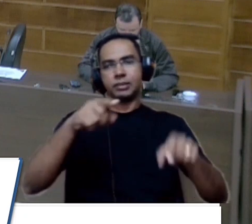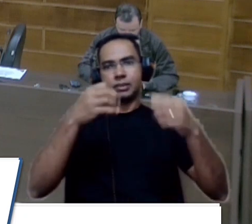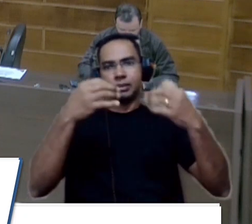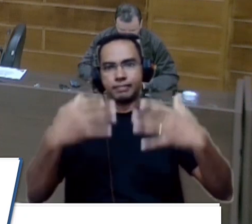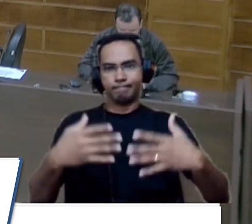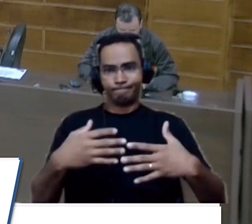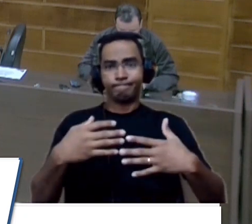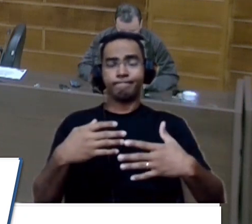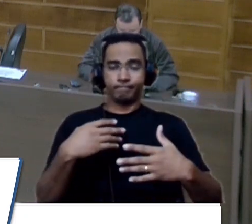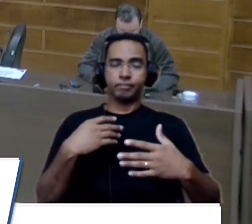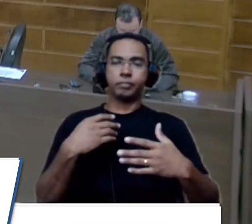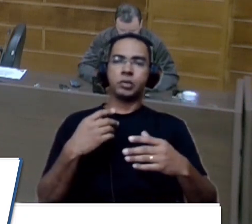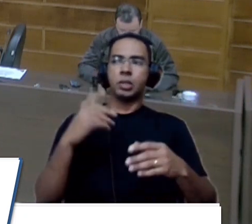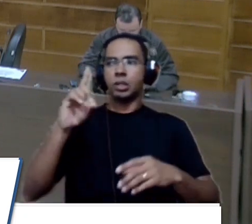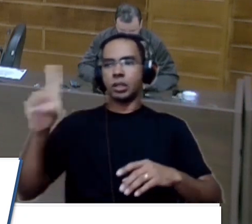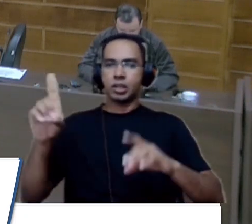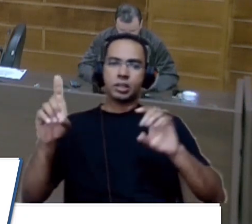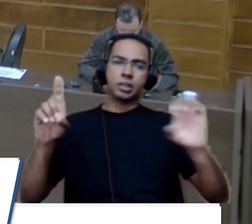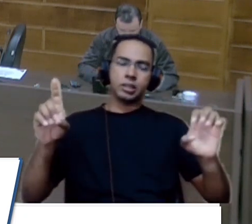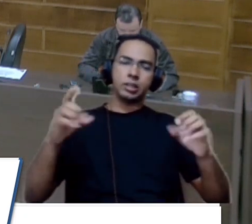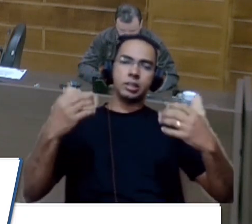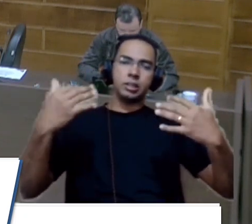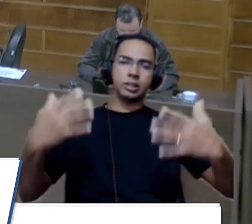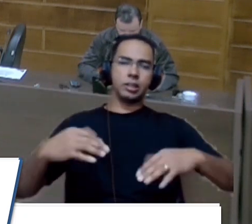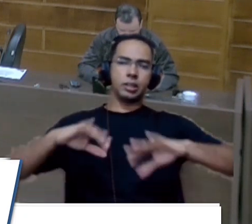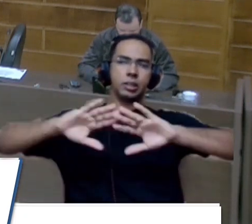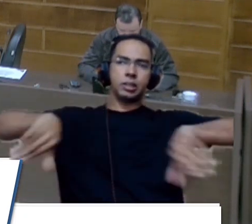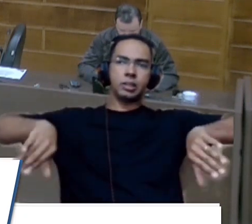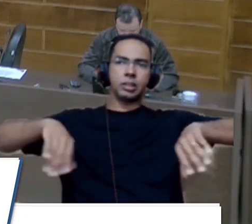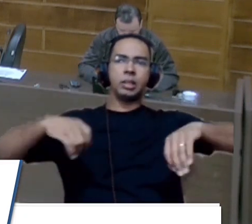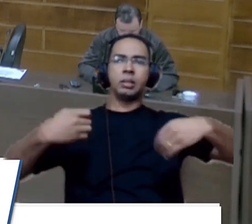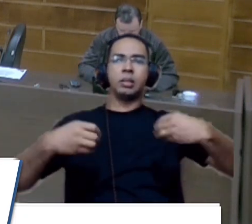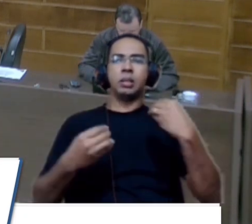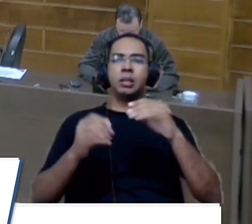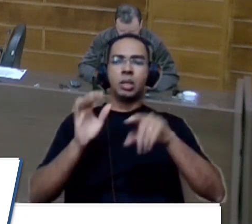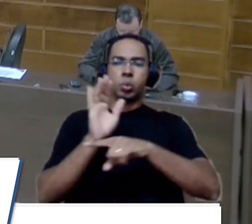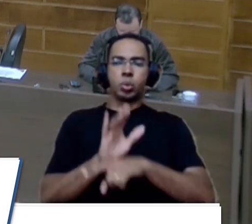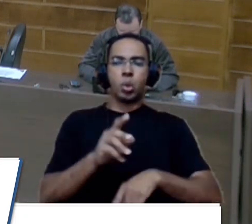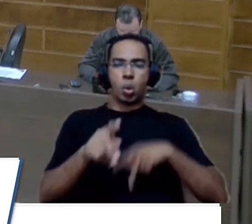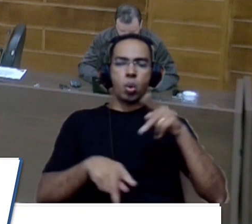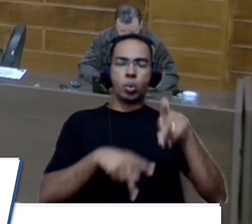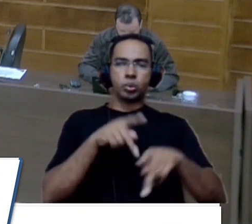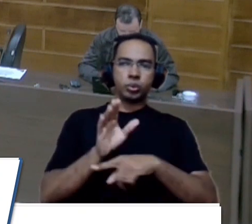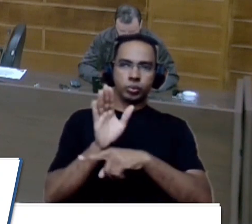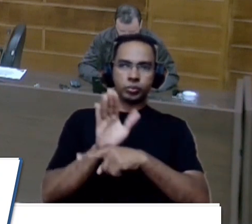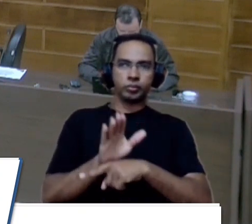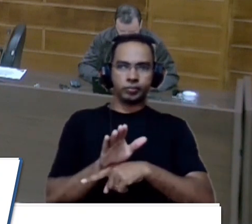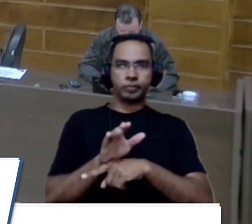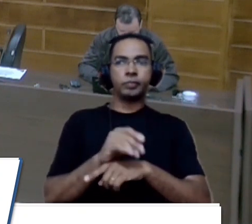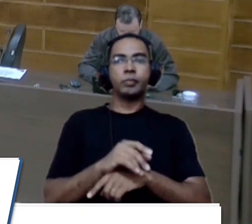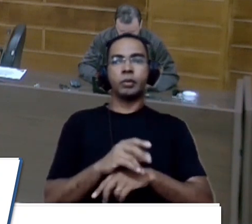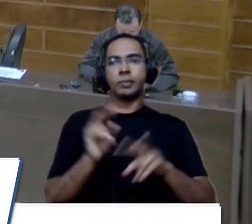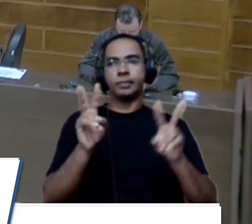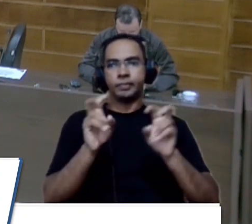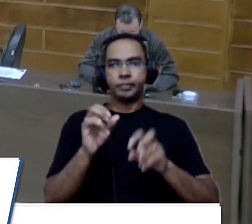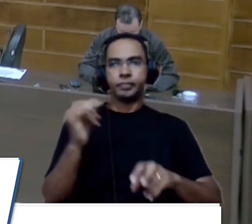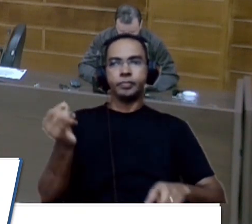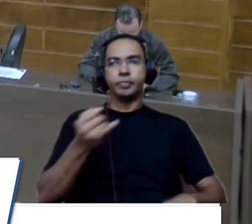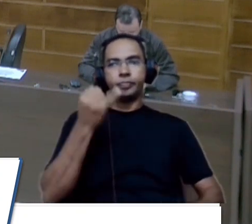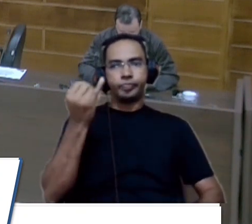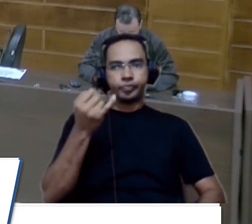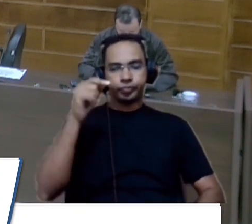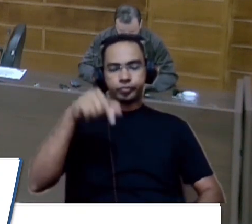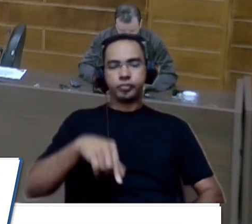deixar um pouco a direita, a esquerda e política de lado e fazer aquilo que precisa ser feito para a população, para as pessoas. E é um tema muito relevante. Essa casa está